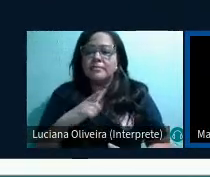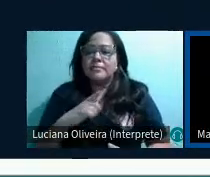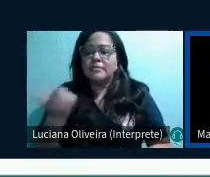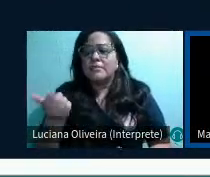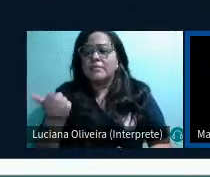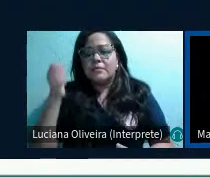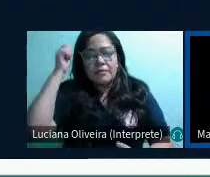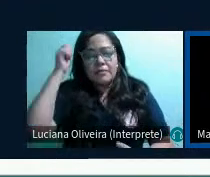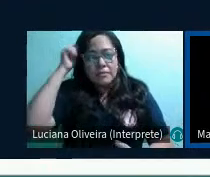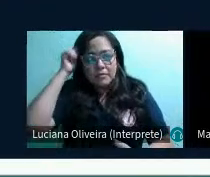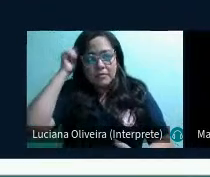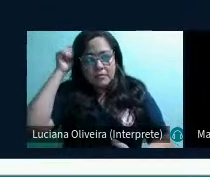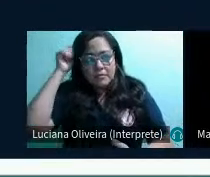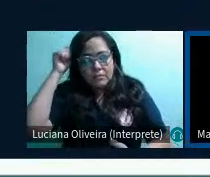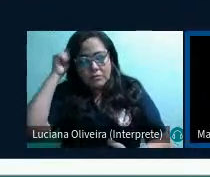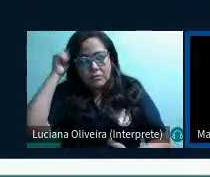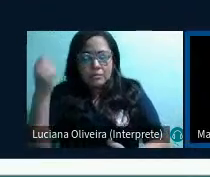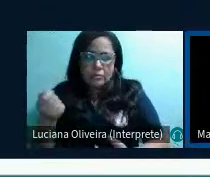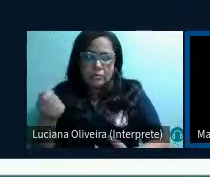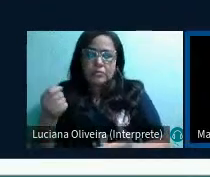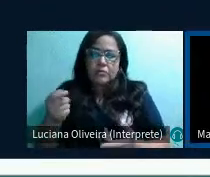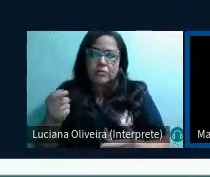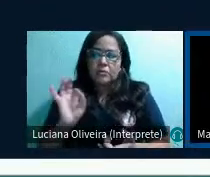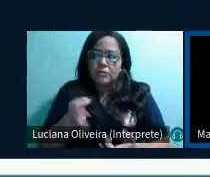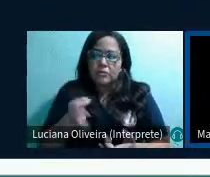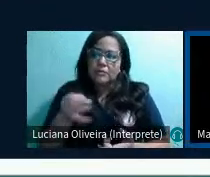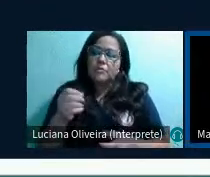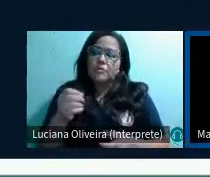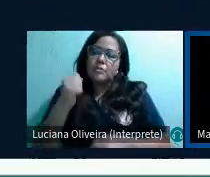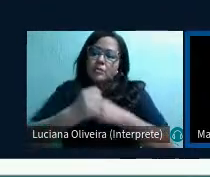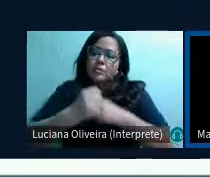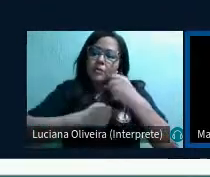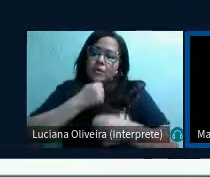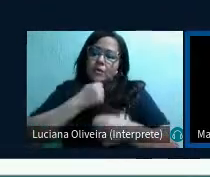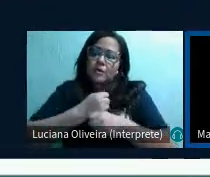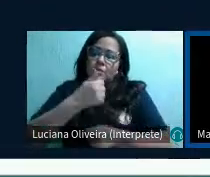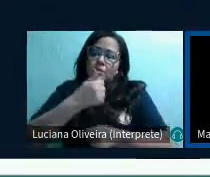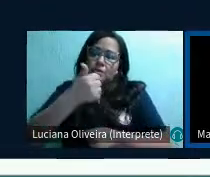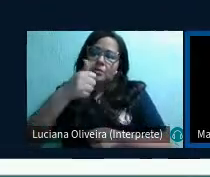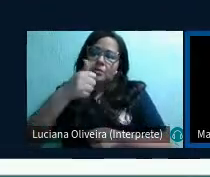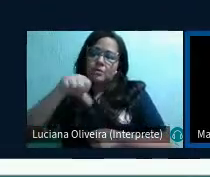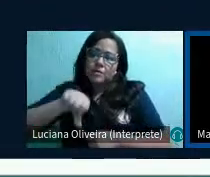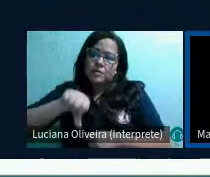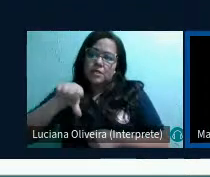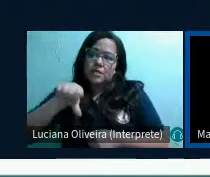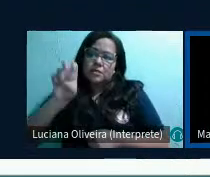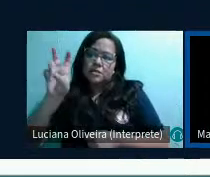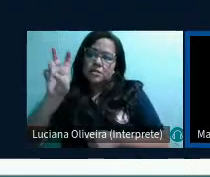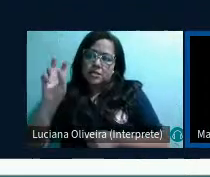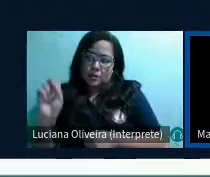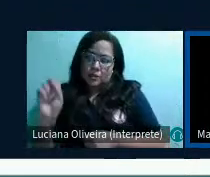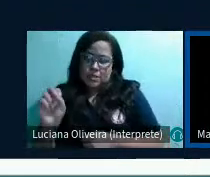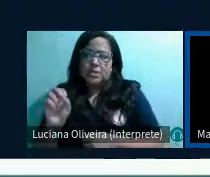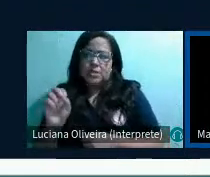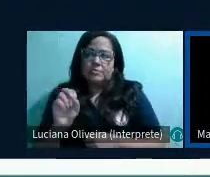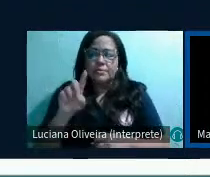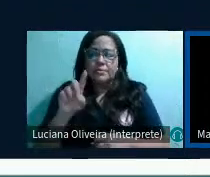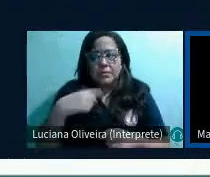Robot, em 1950, né? E aí ele começou a falar um pouquinho da robótica. Eu recomendo que vocês assistam,